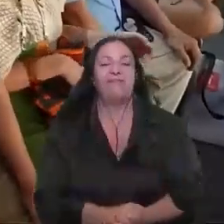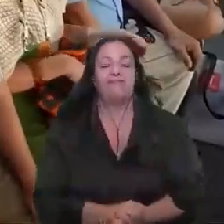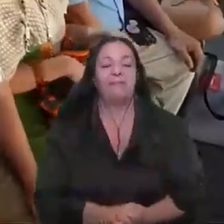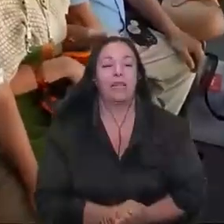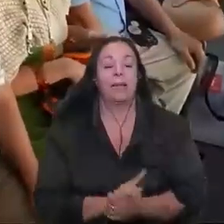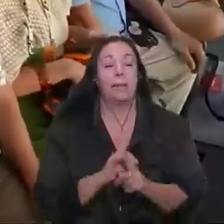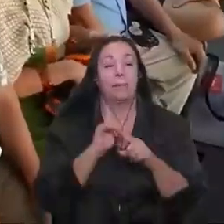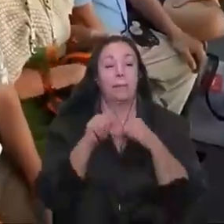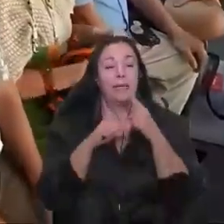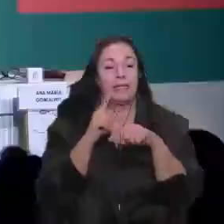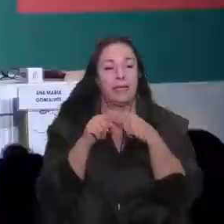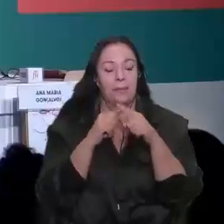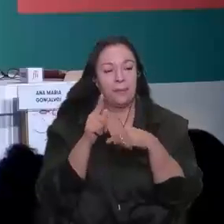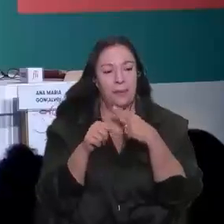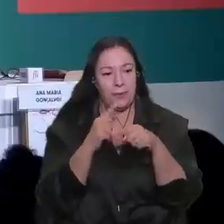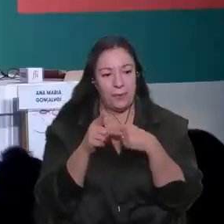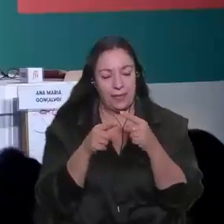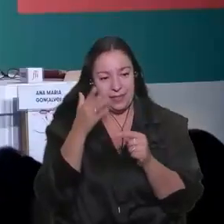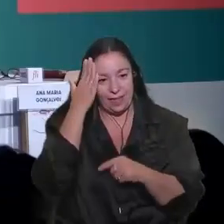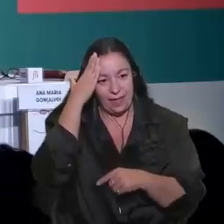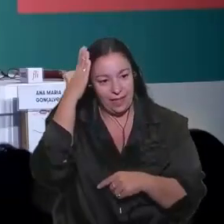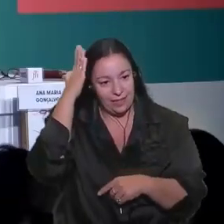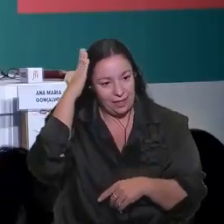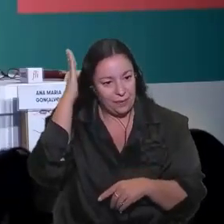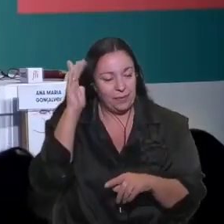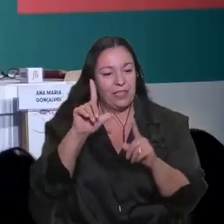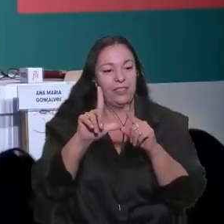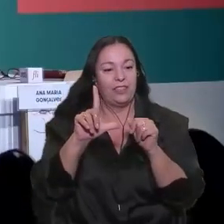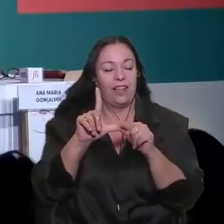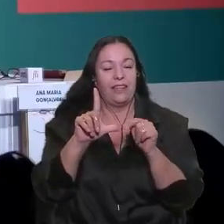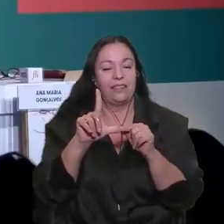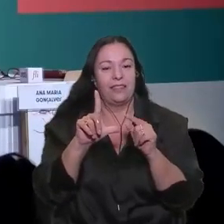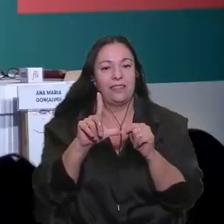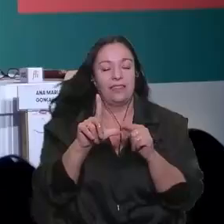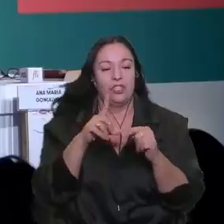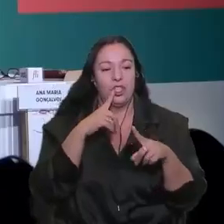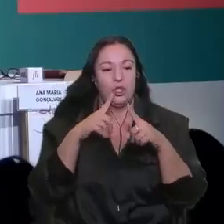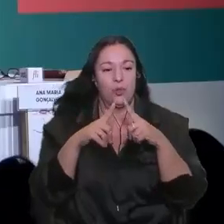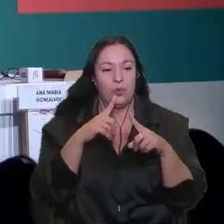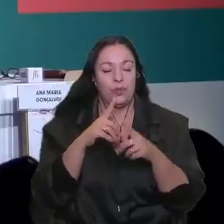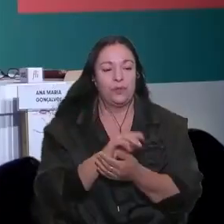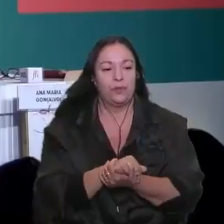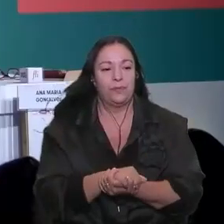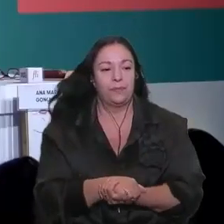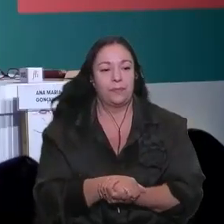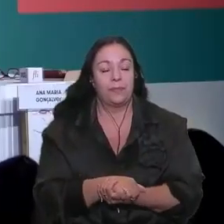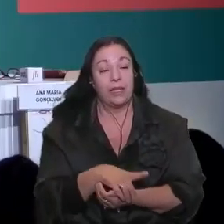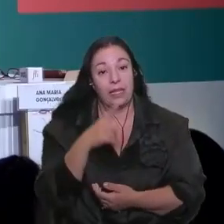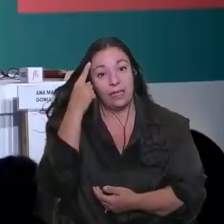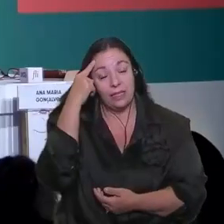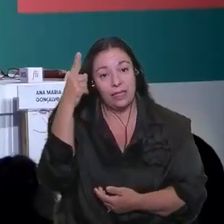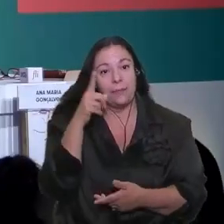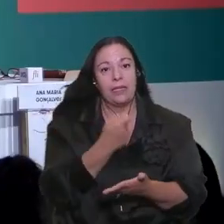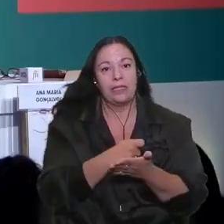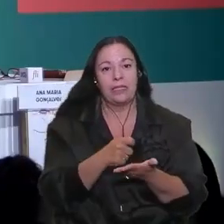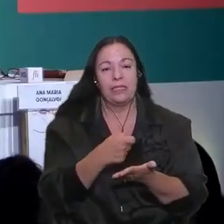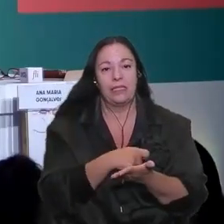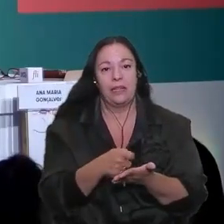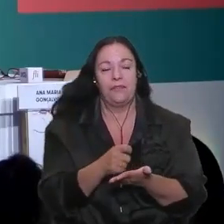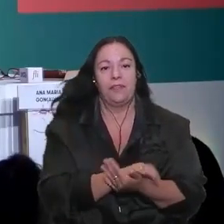Mas depois da posse na Academia, depois do discurso, o que você está pensando em